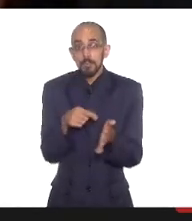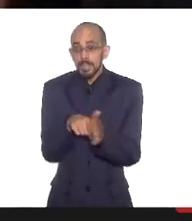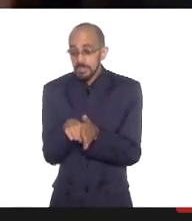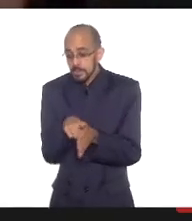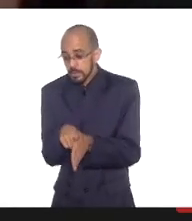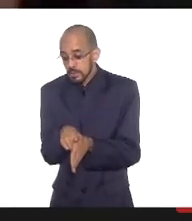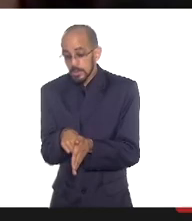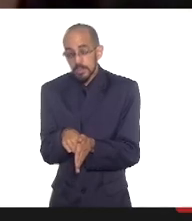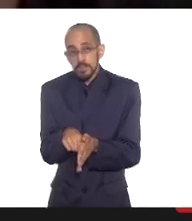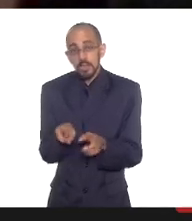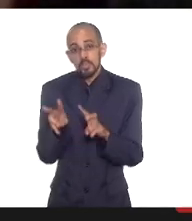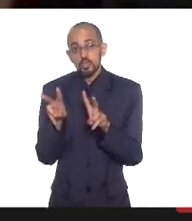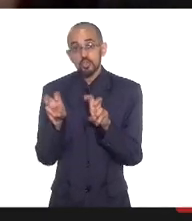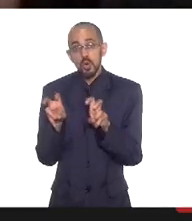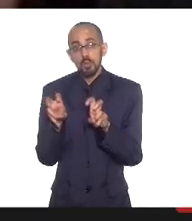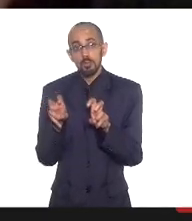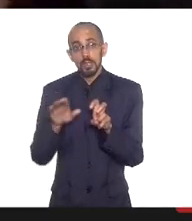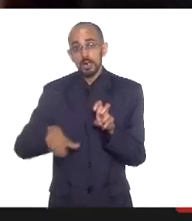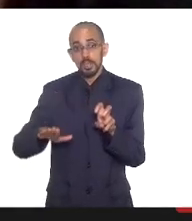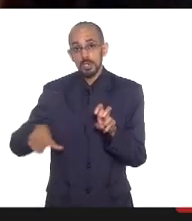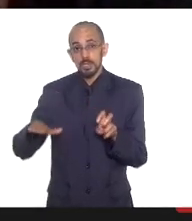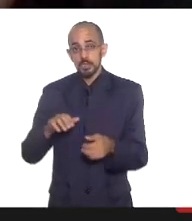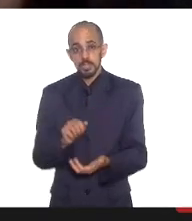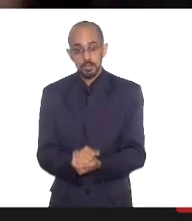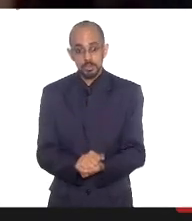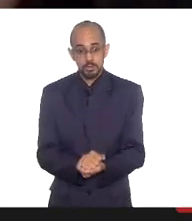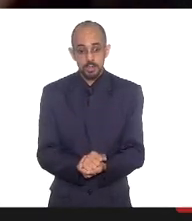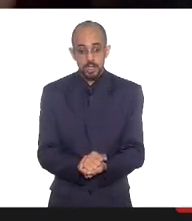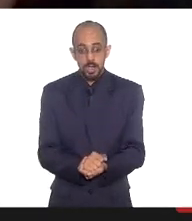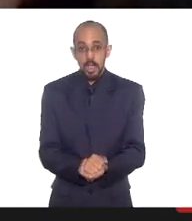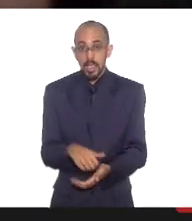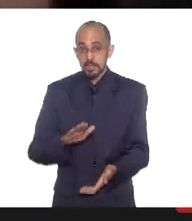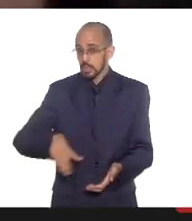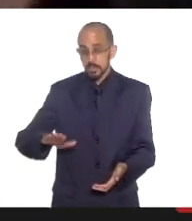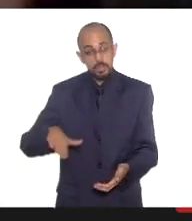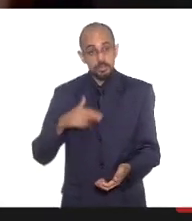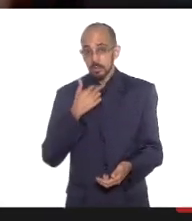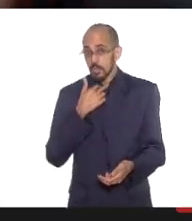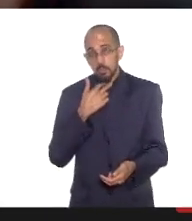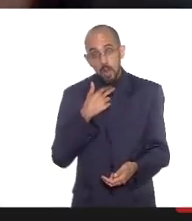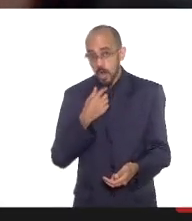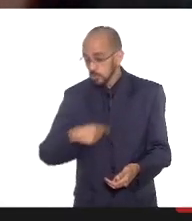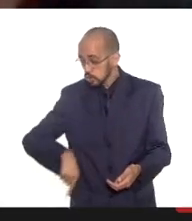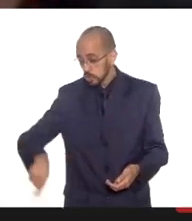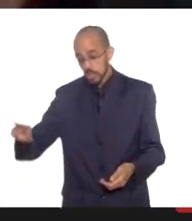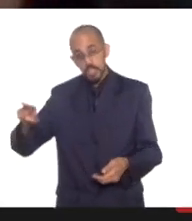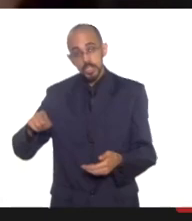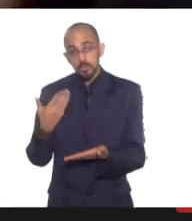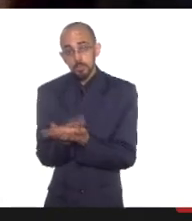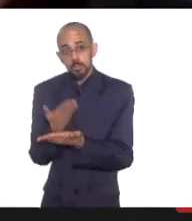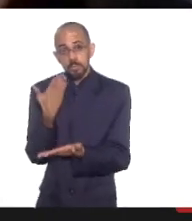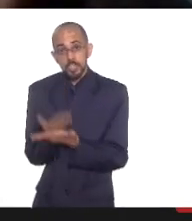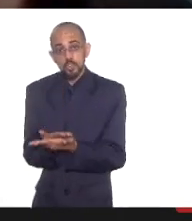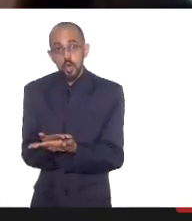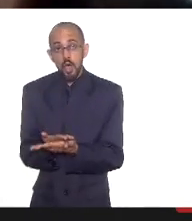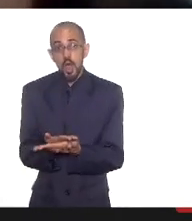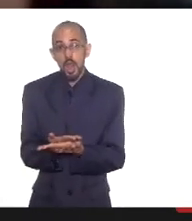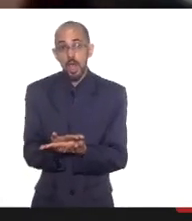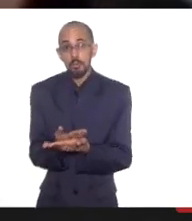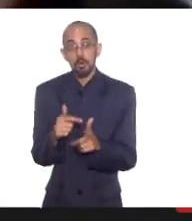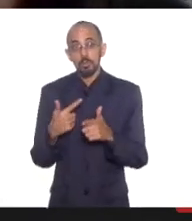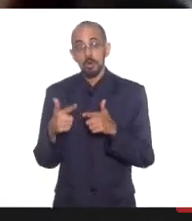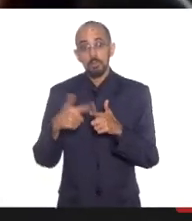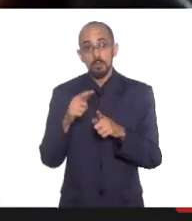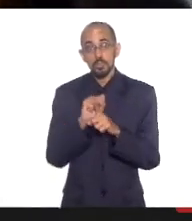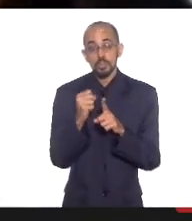relacionadas com criança Então essas crianças podem até ir para escola com questões sociais mas ao irem para